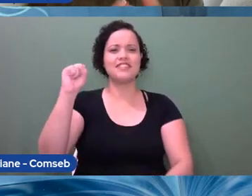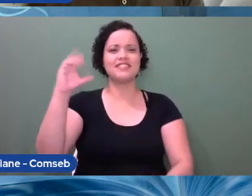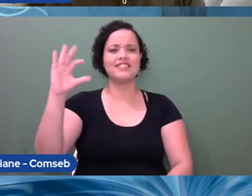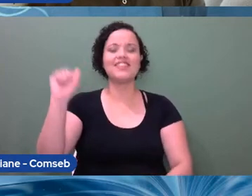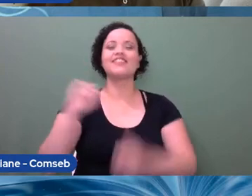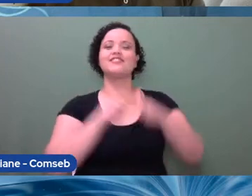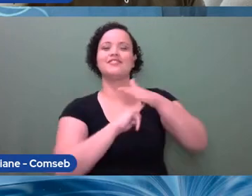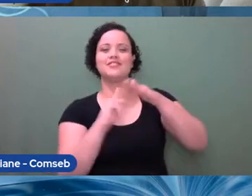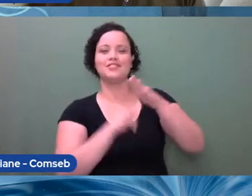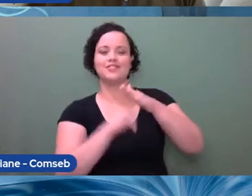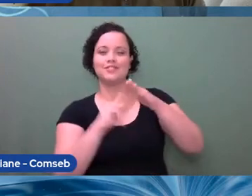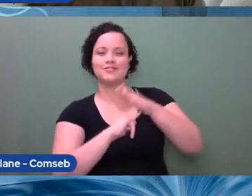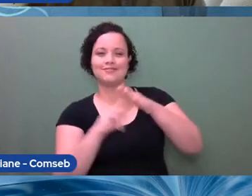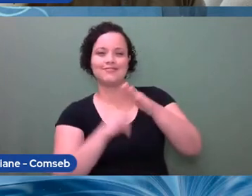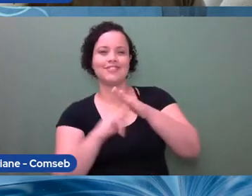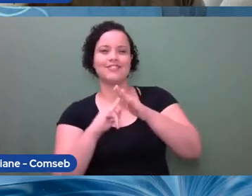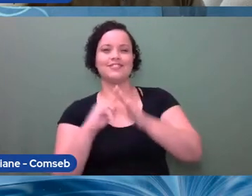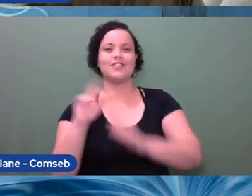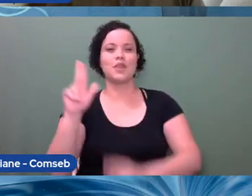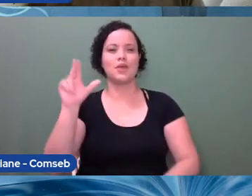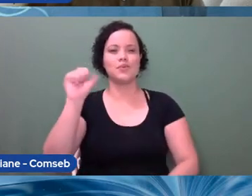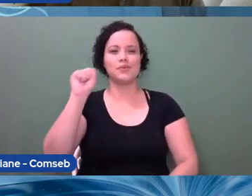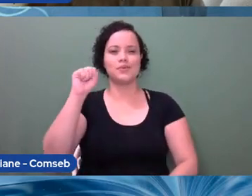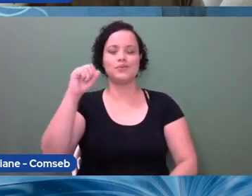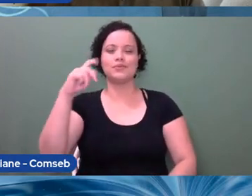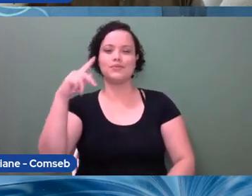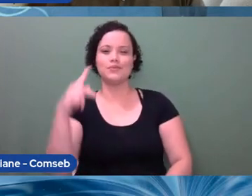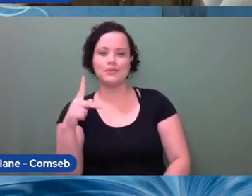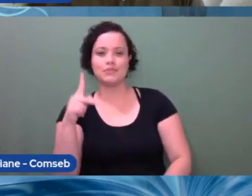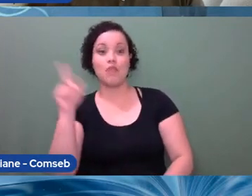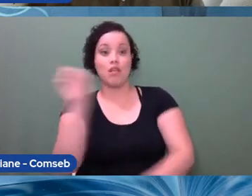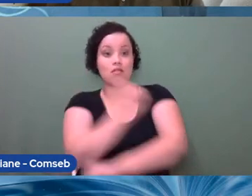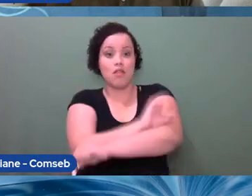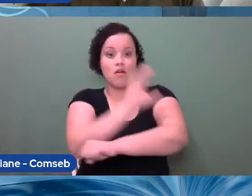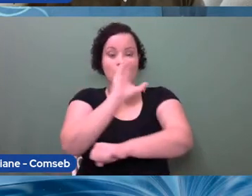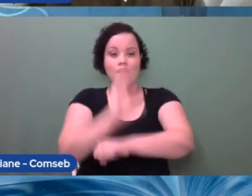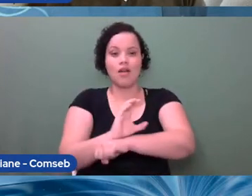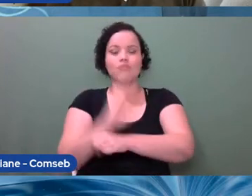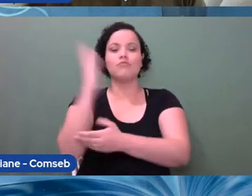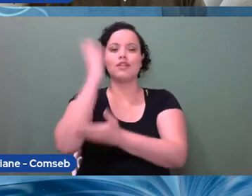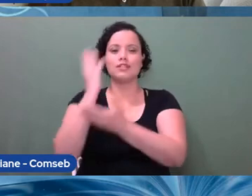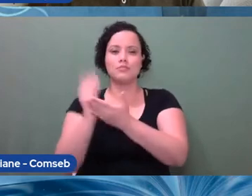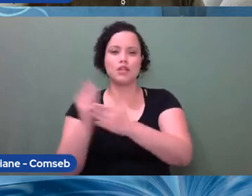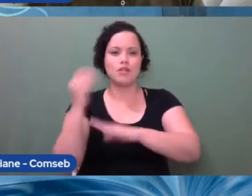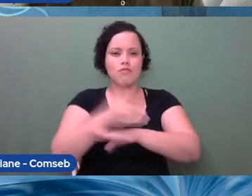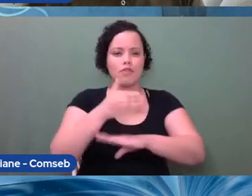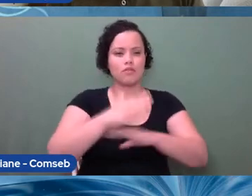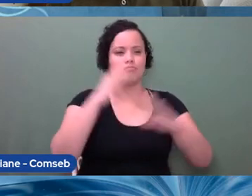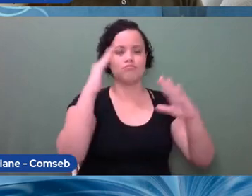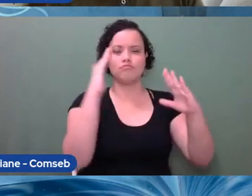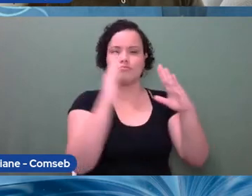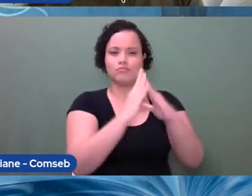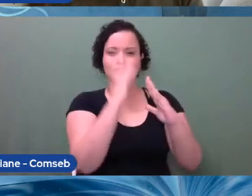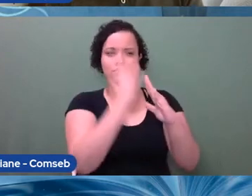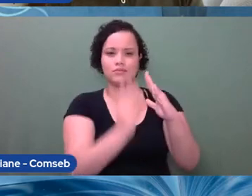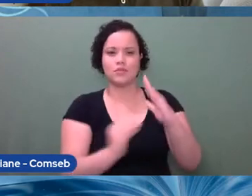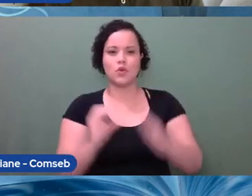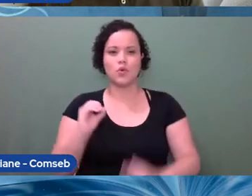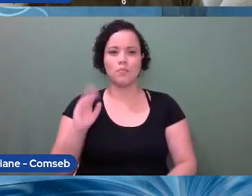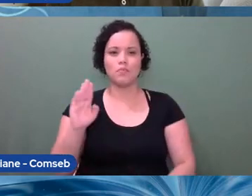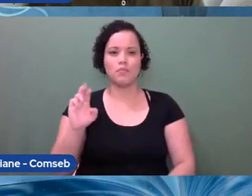orador espírita, e frequenta a Sociedade Espírita Obreiros do Bem. Boa noite,